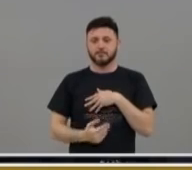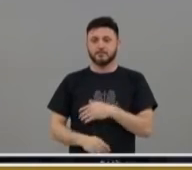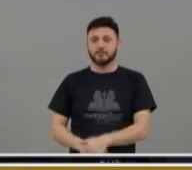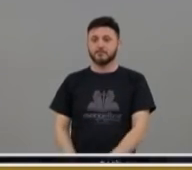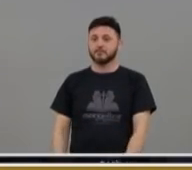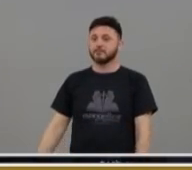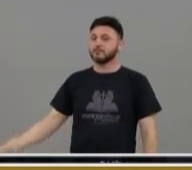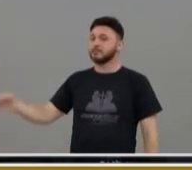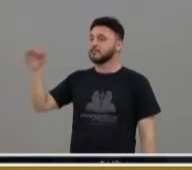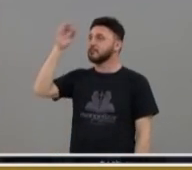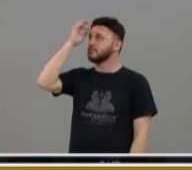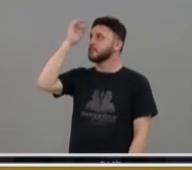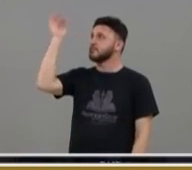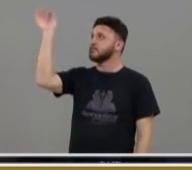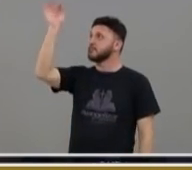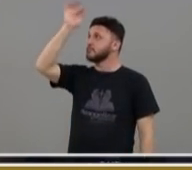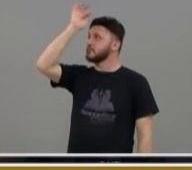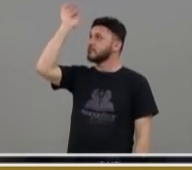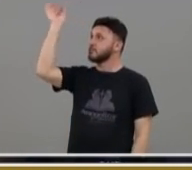mim,